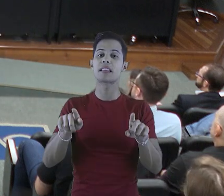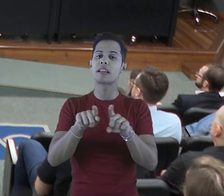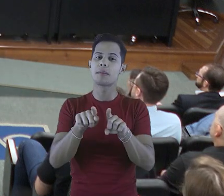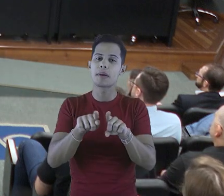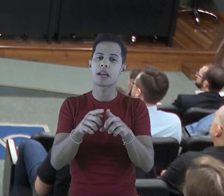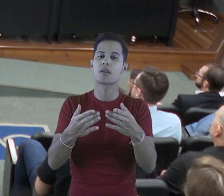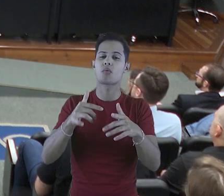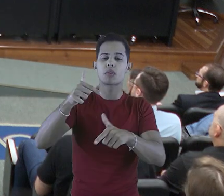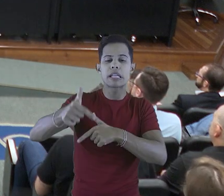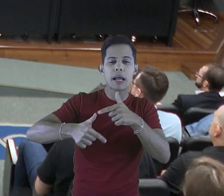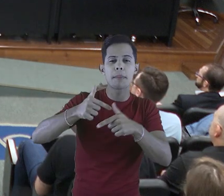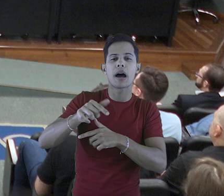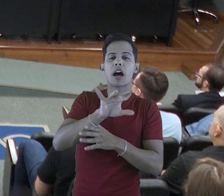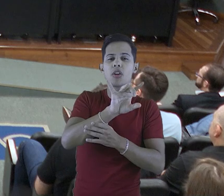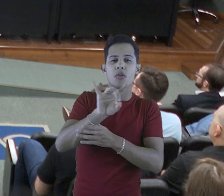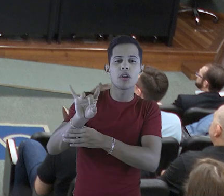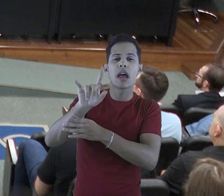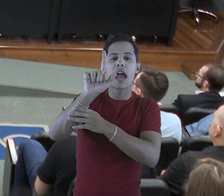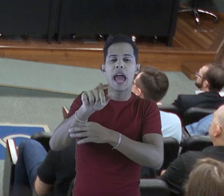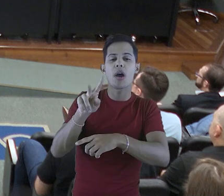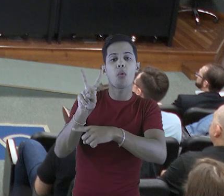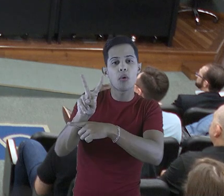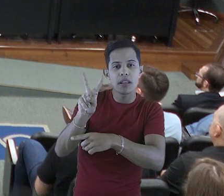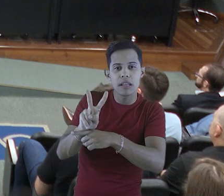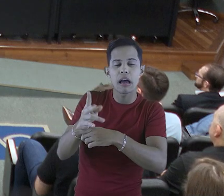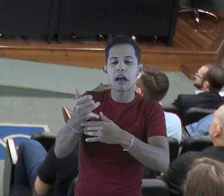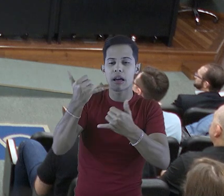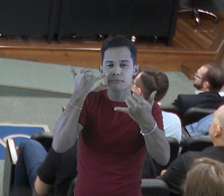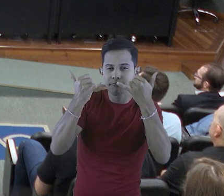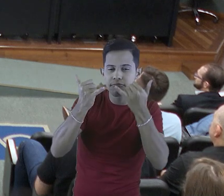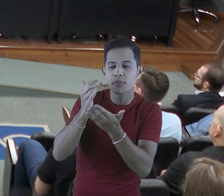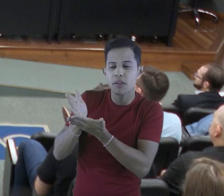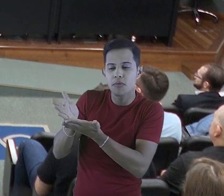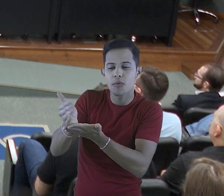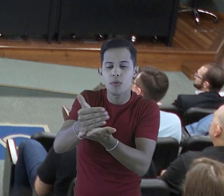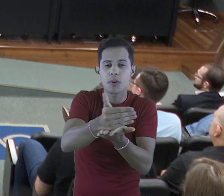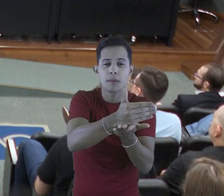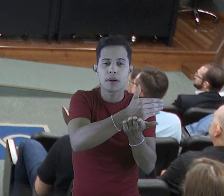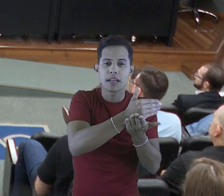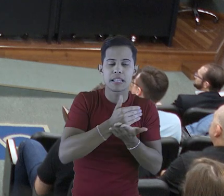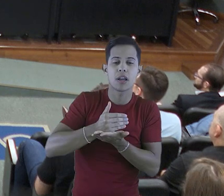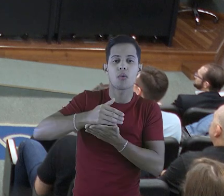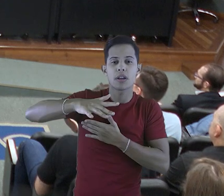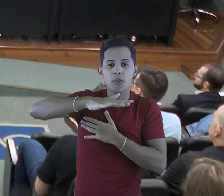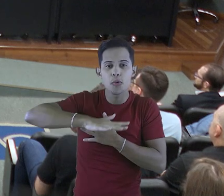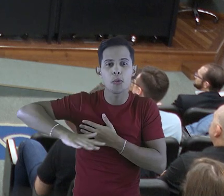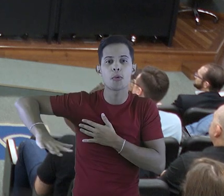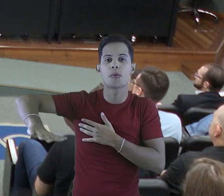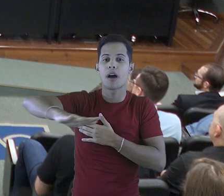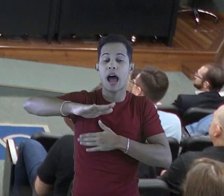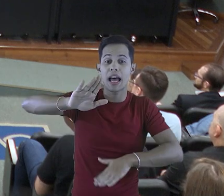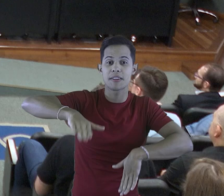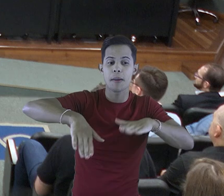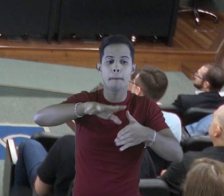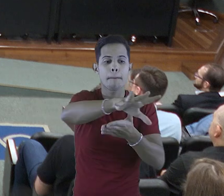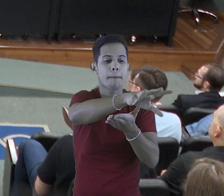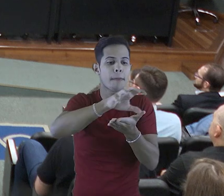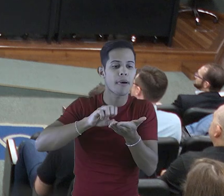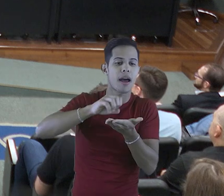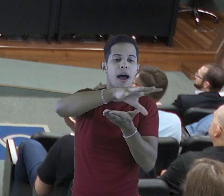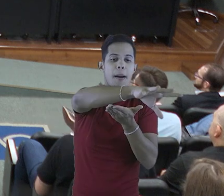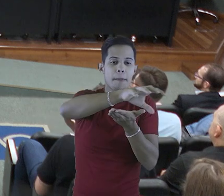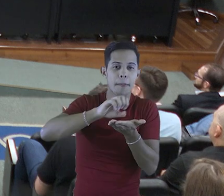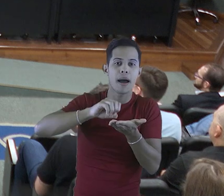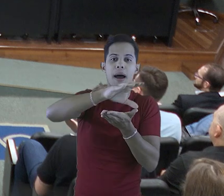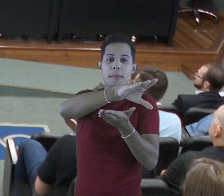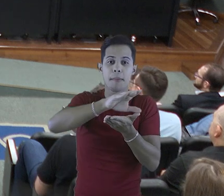vocês é cuidar bem dos dados e tratar bem os dados que vocês captam e coletam